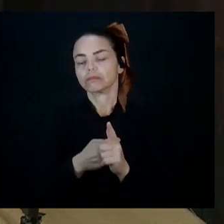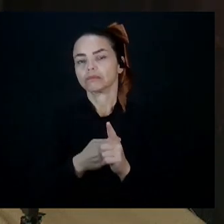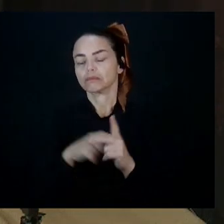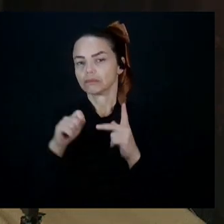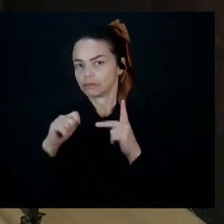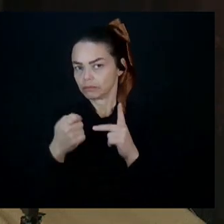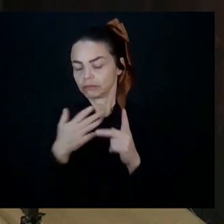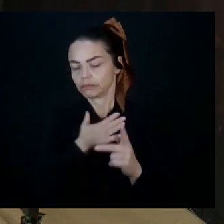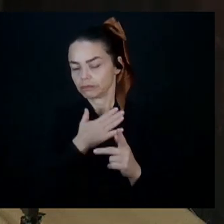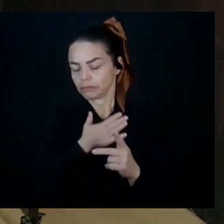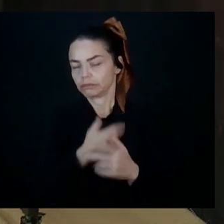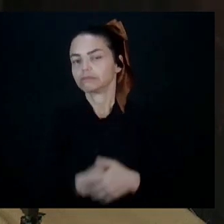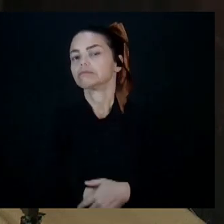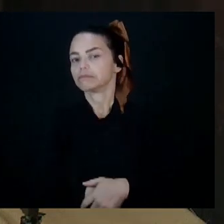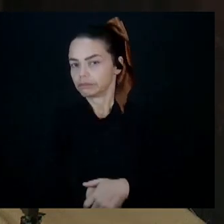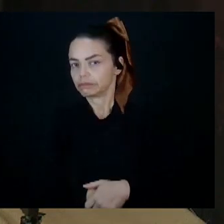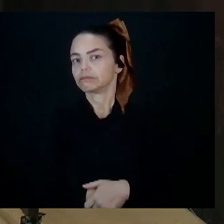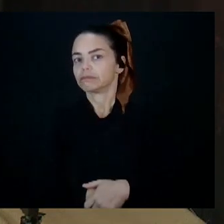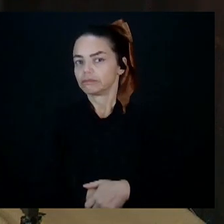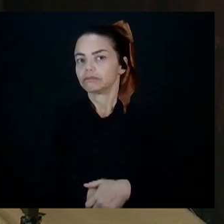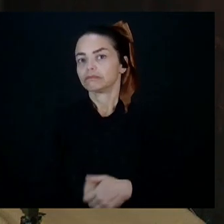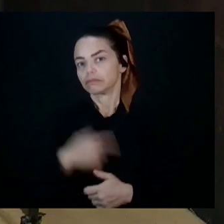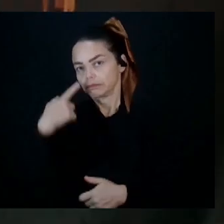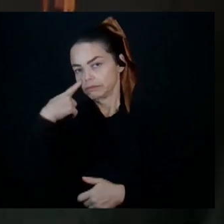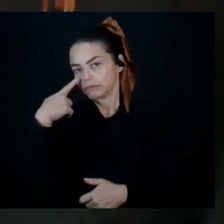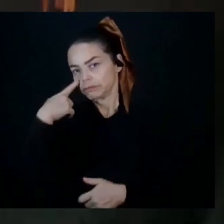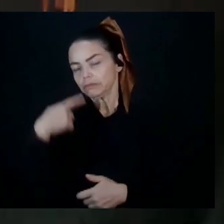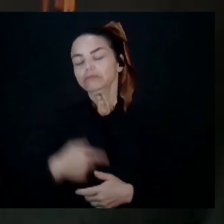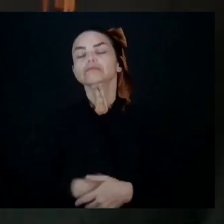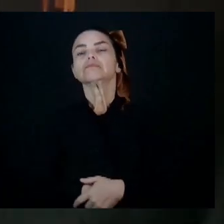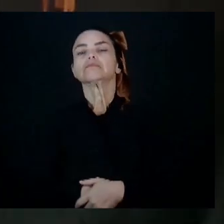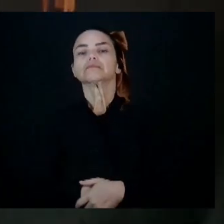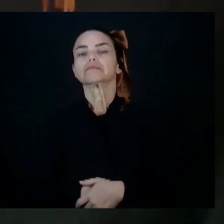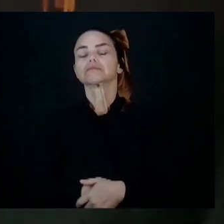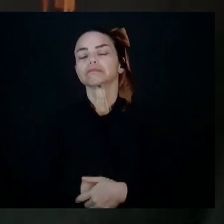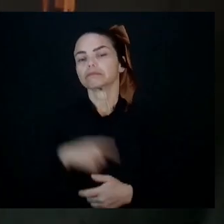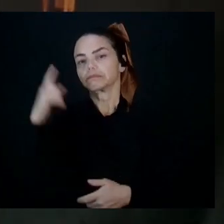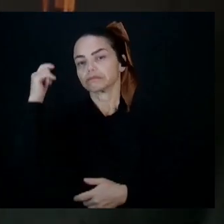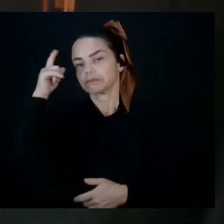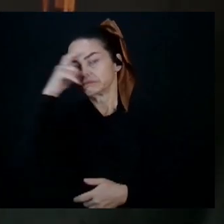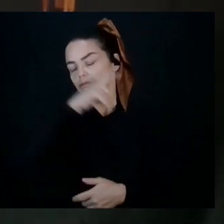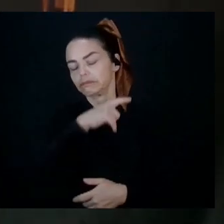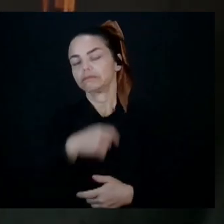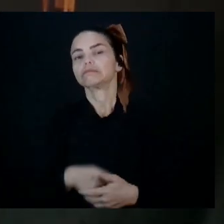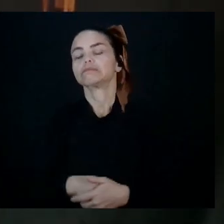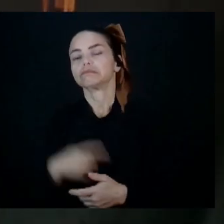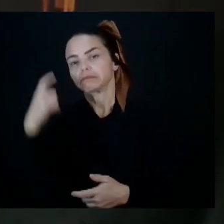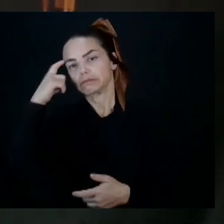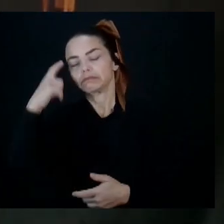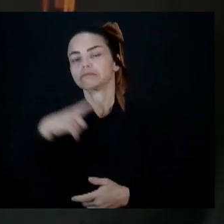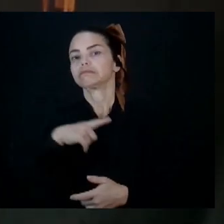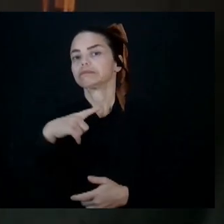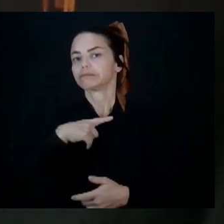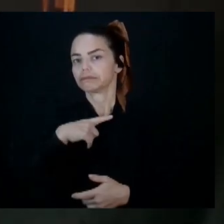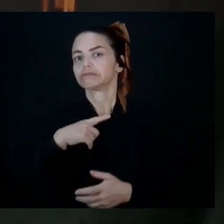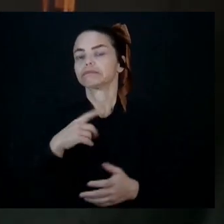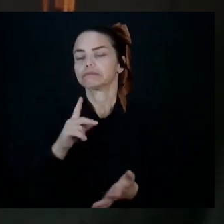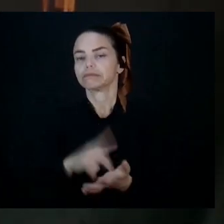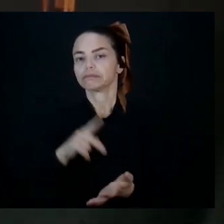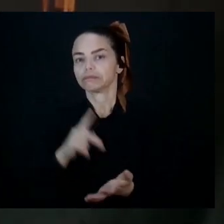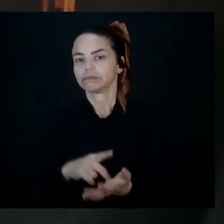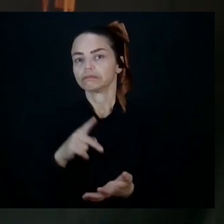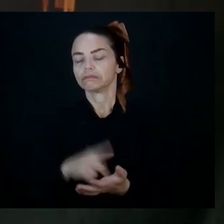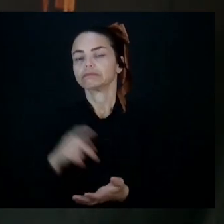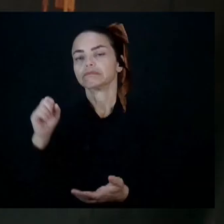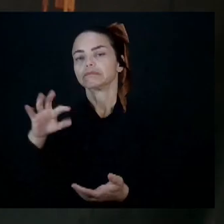gente do céu. E olha, é dolorido a gente pensar que isso existe e que isso acontece.